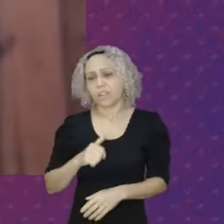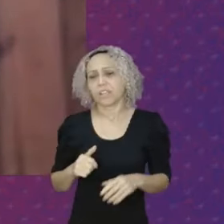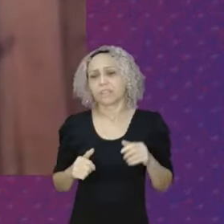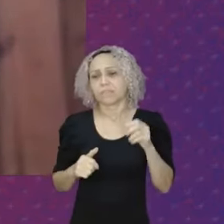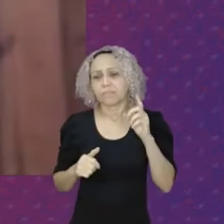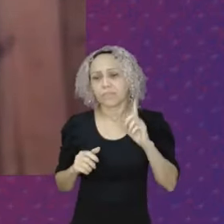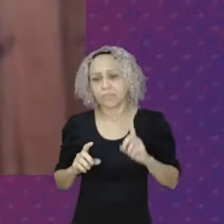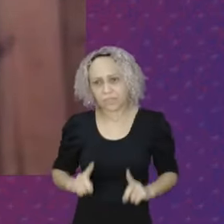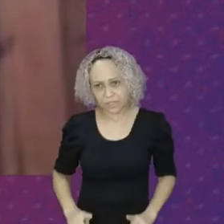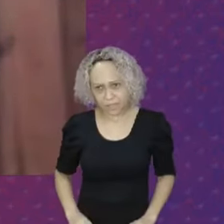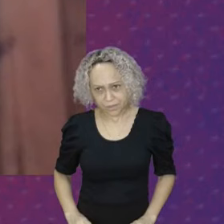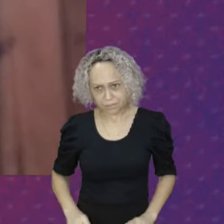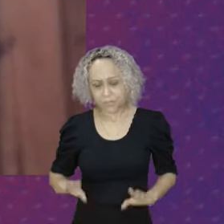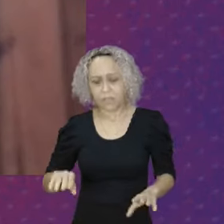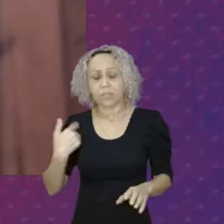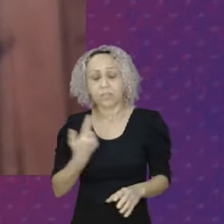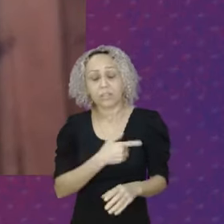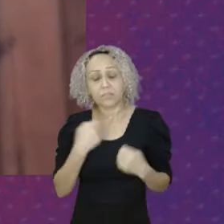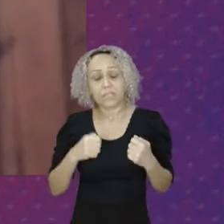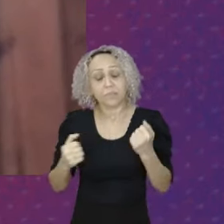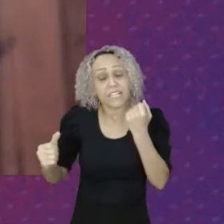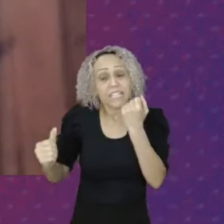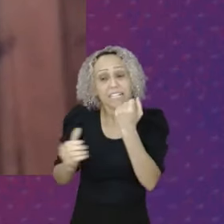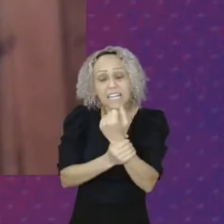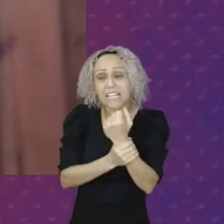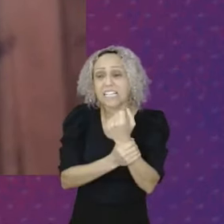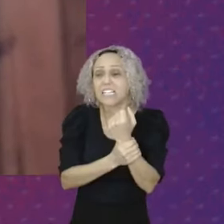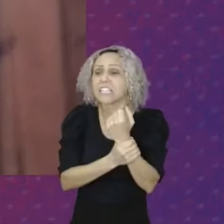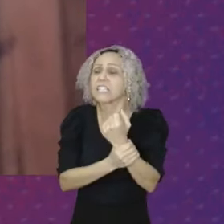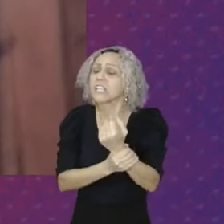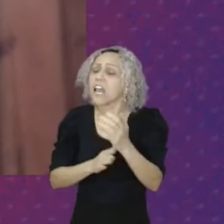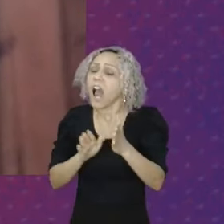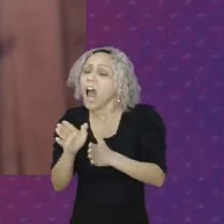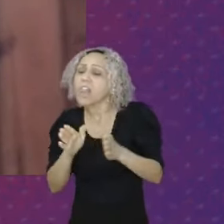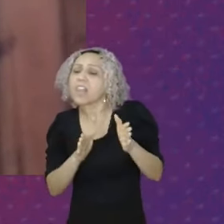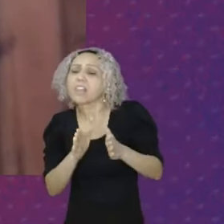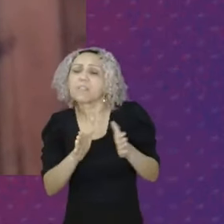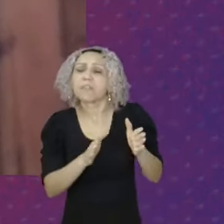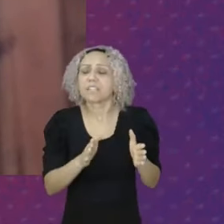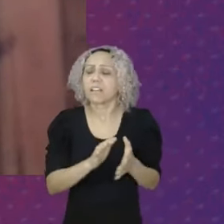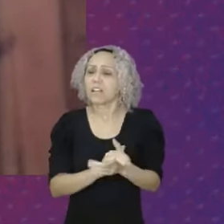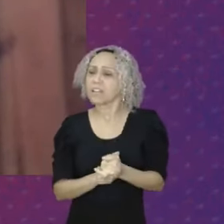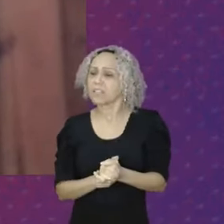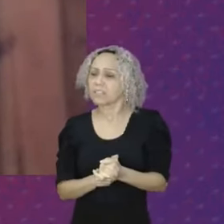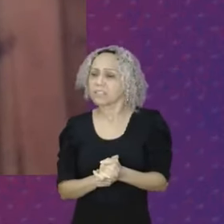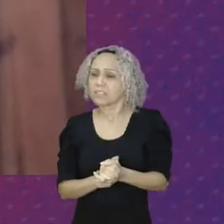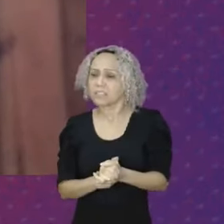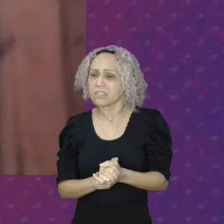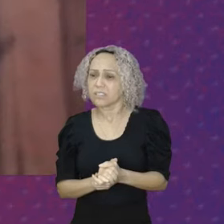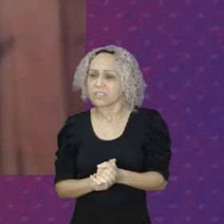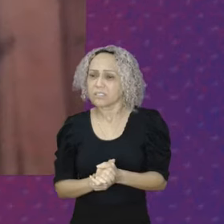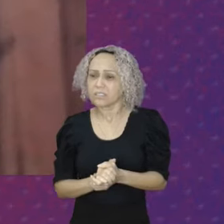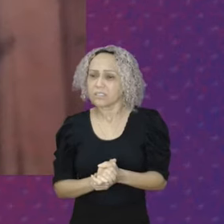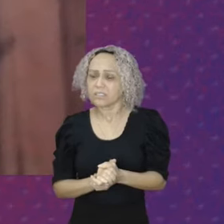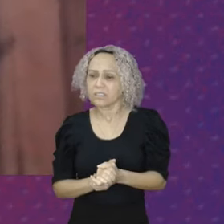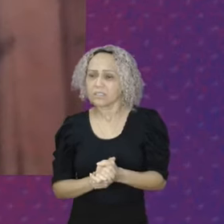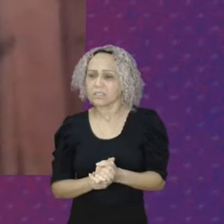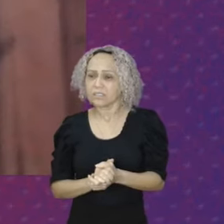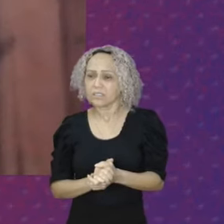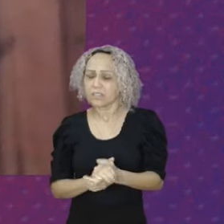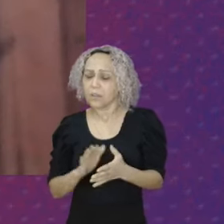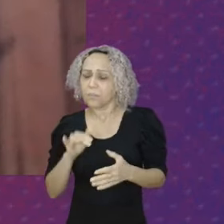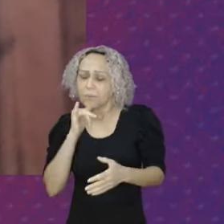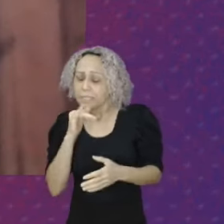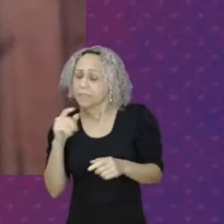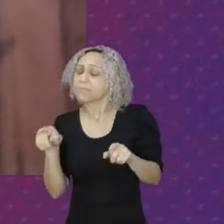todos os aparelhos e promover campanha e treinamento junto a empregadores voltado à superação da lir atitudinal que impede o acesso à mulher com deficiência ao mundo do